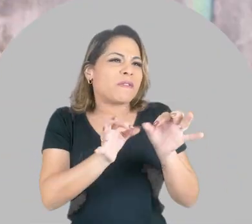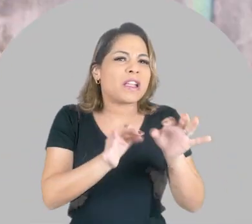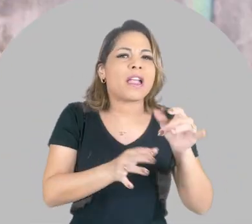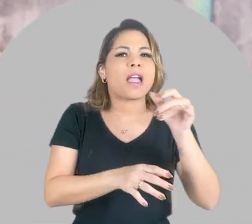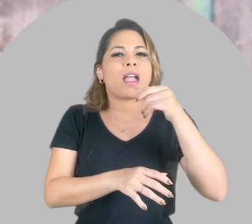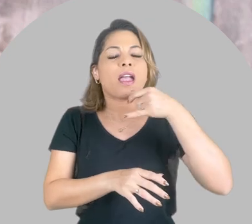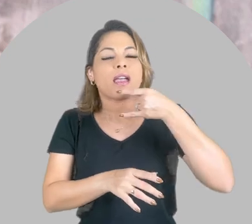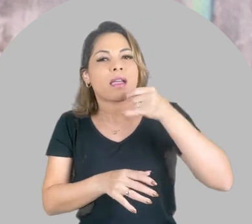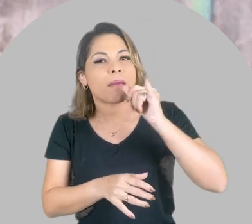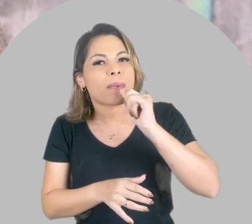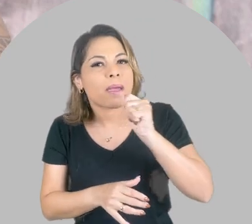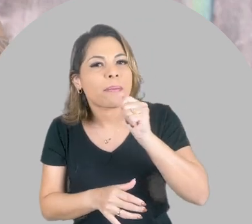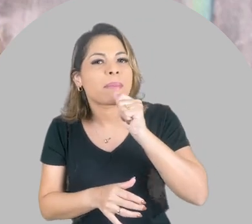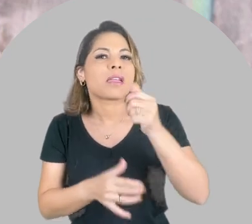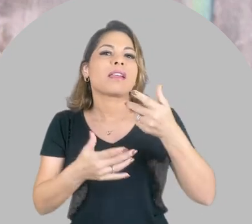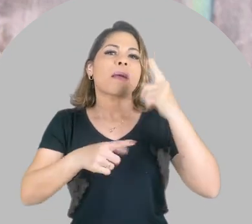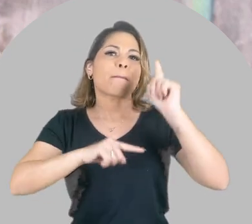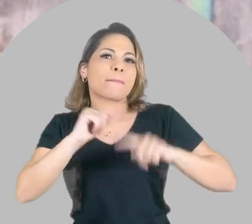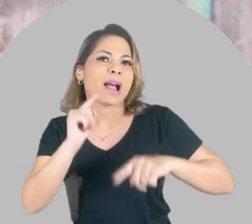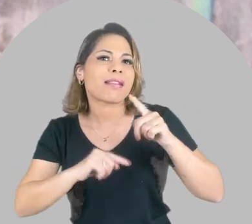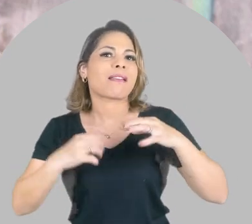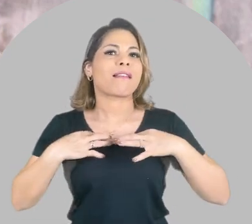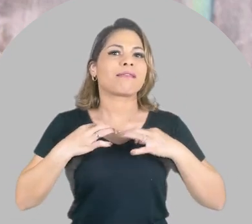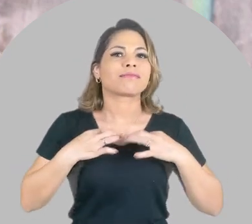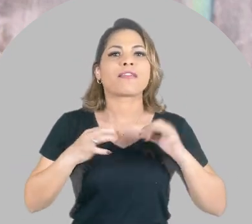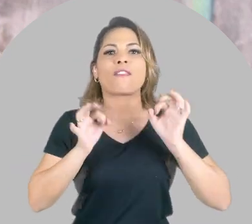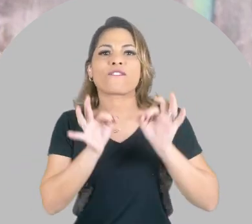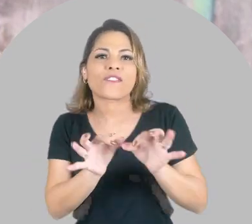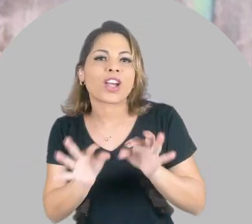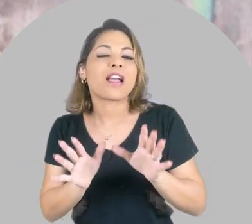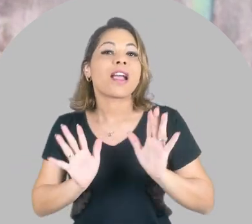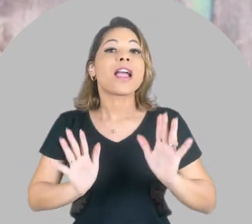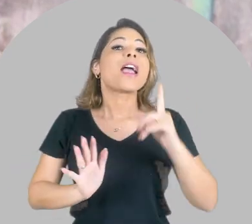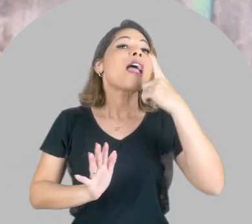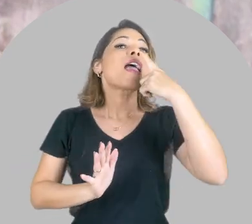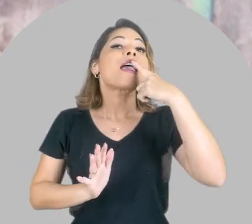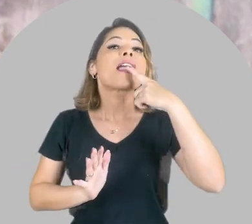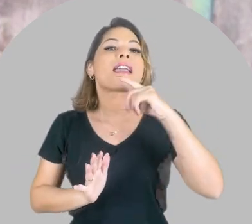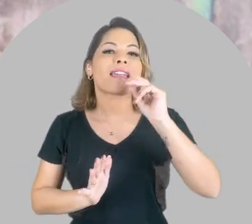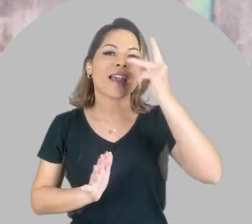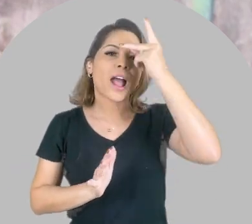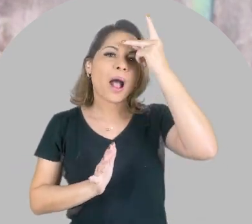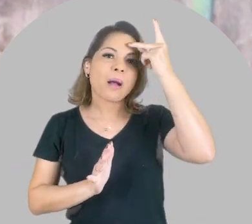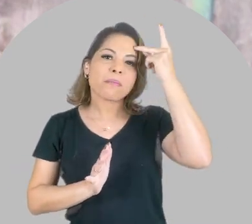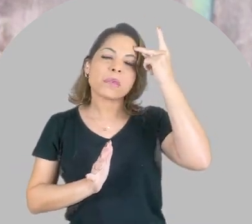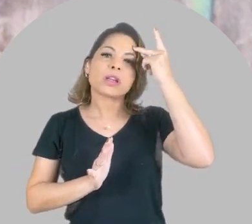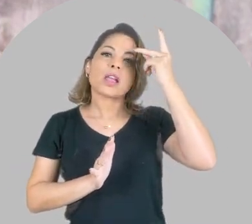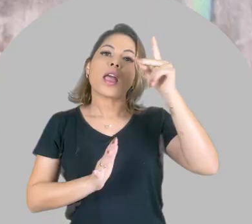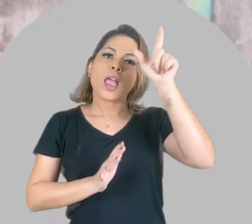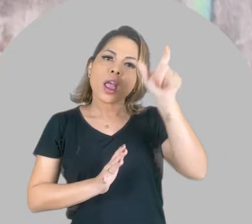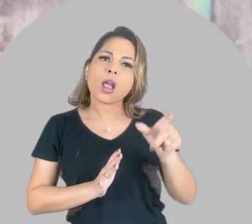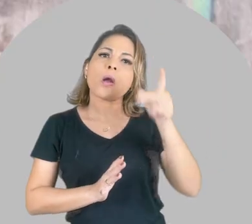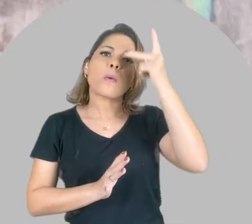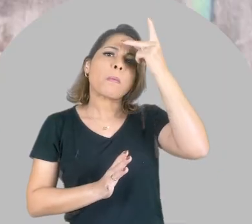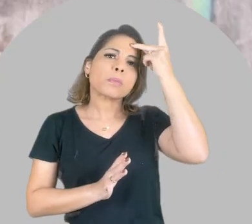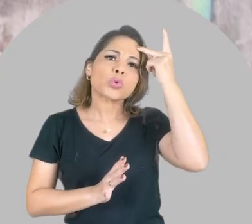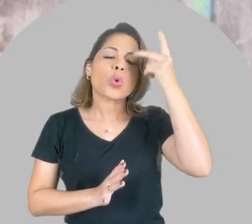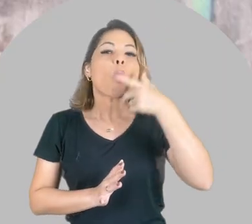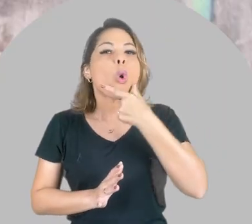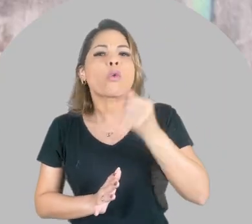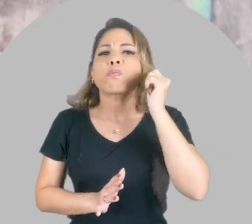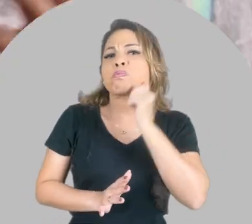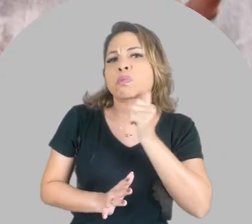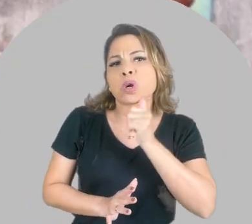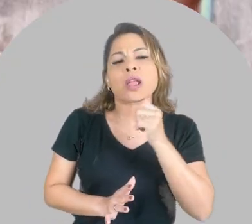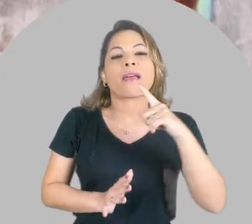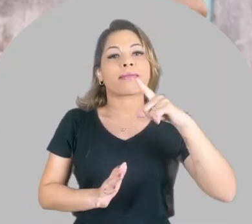bebida em cachê, vendendo usina, vendendo nosso material que a gente produz. Então, quem é o elemento do conhecimento? É um cara nosso, é uma mina